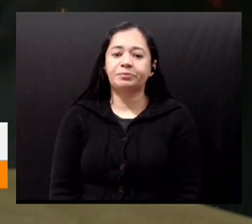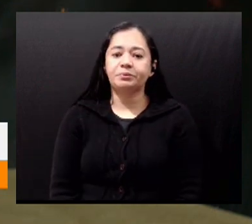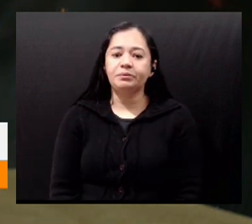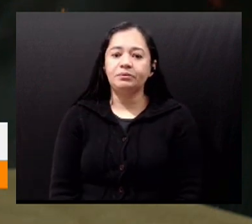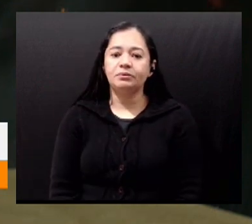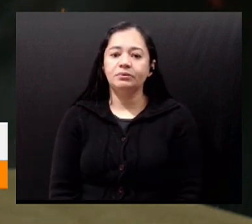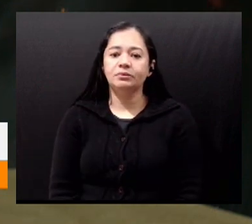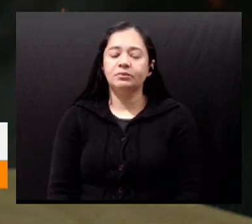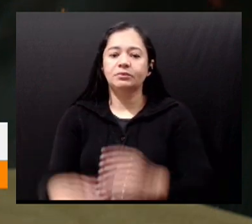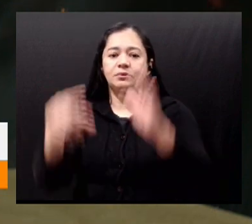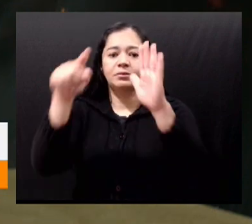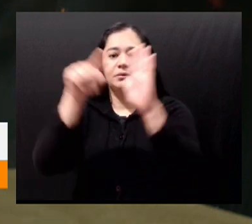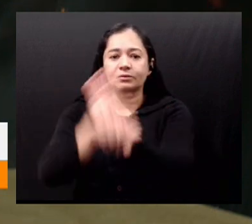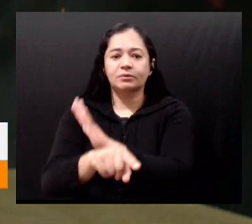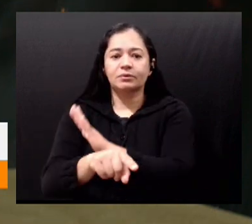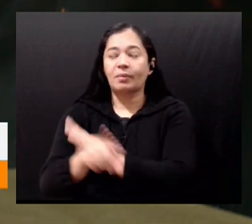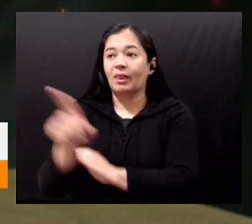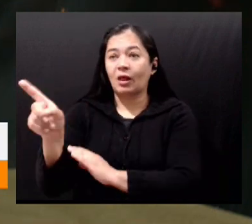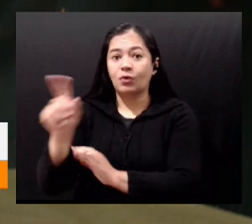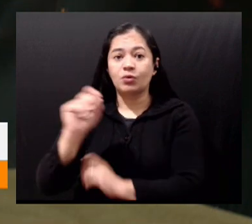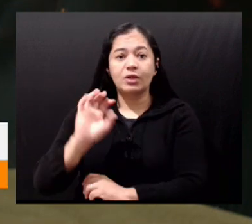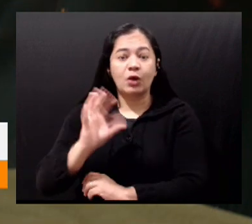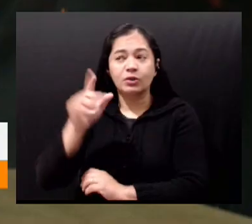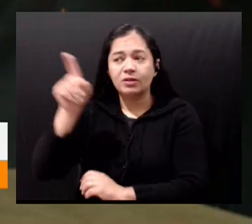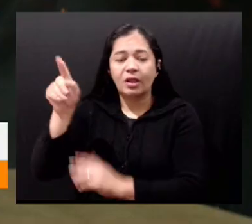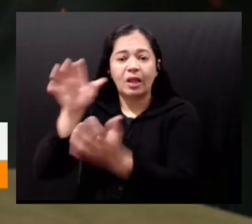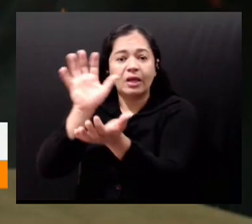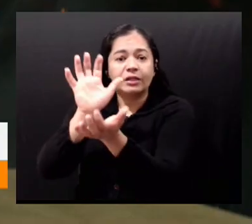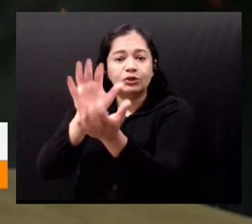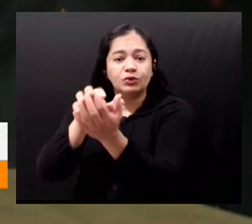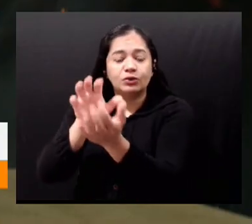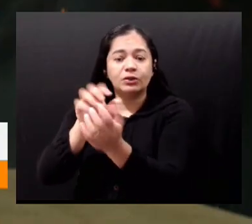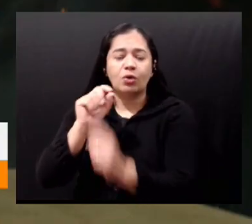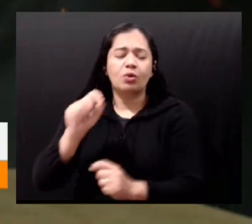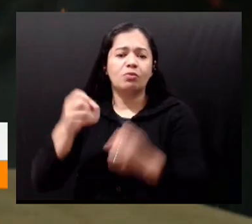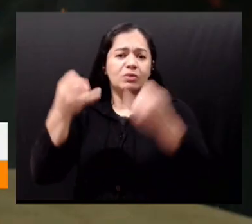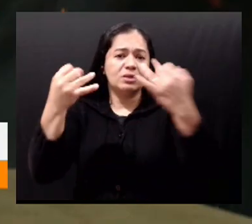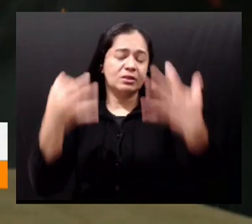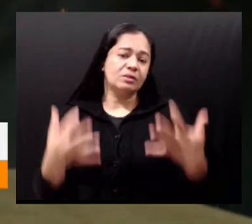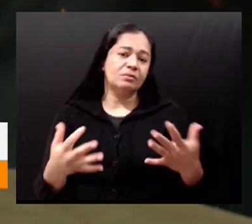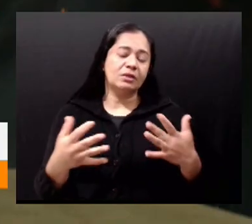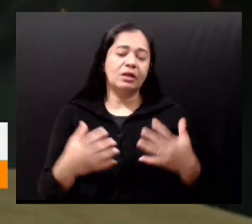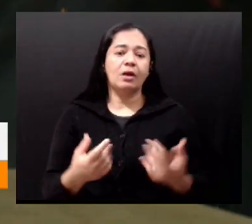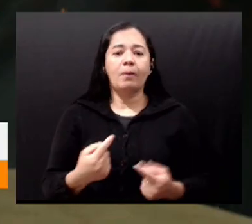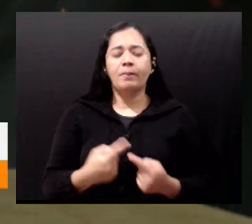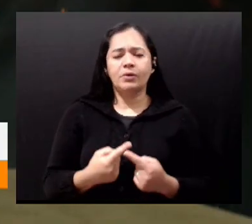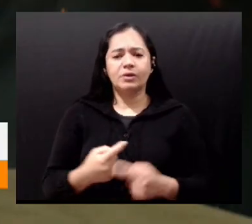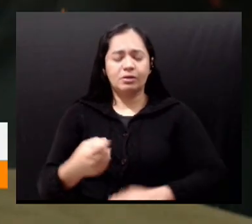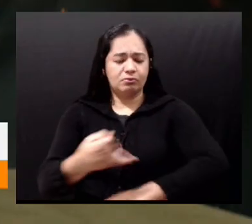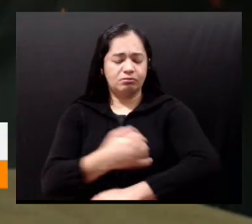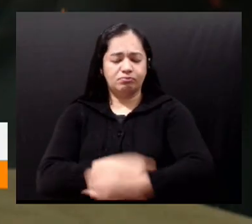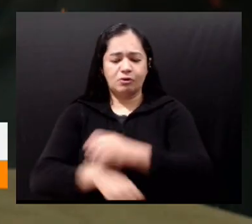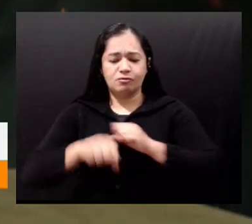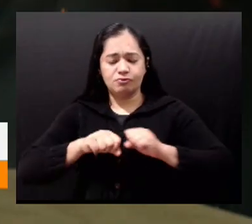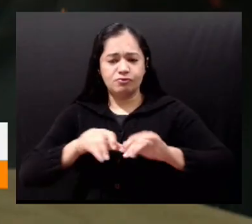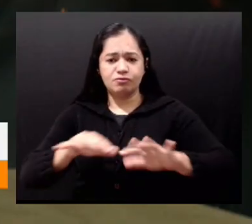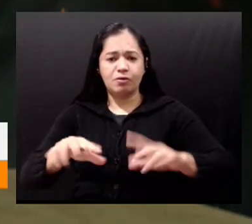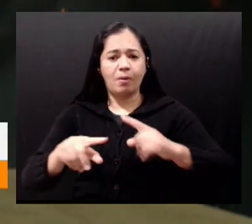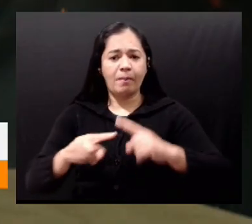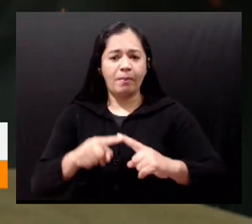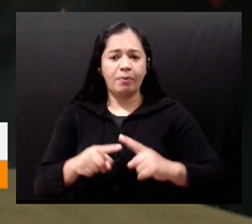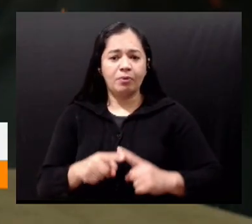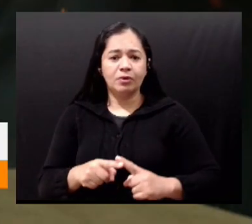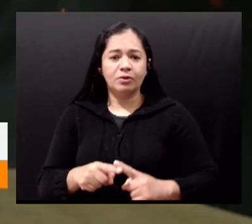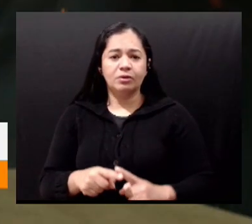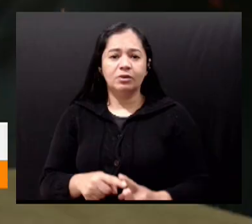de Recife, né, o que, que pode explicar esse efeito de um contágio emocional? Porque um passou mal e o outro